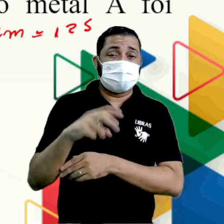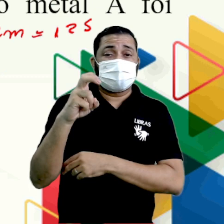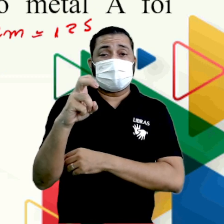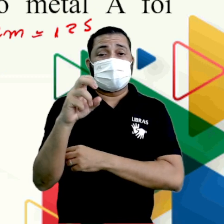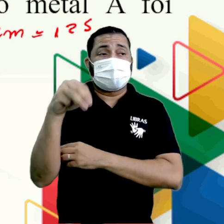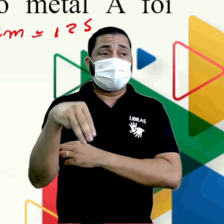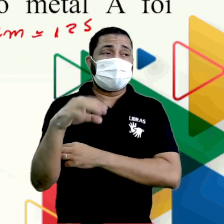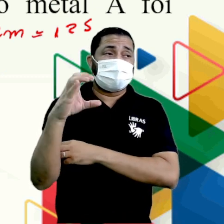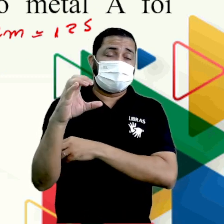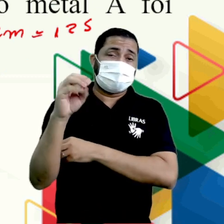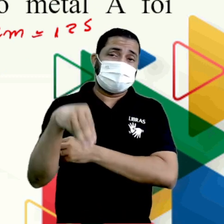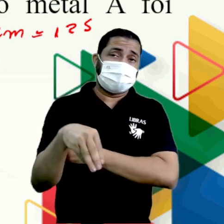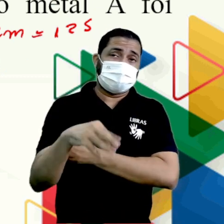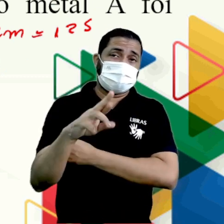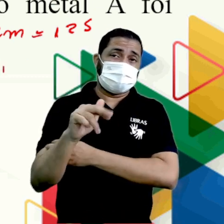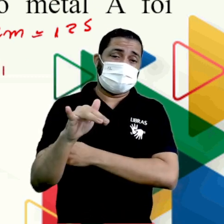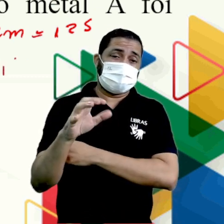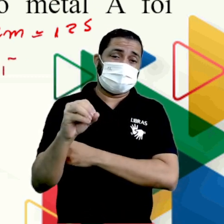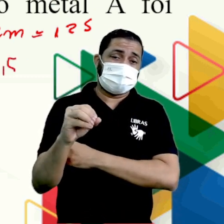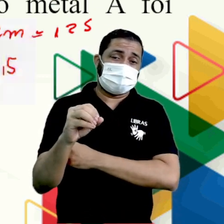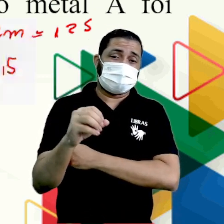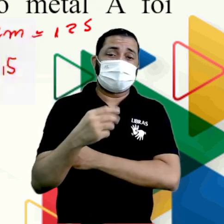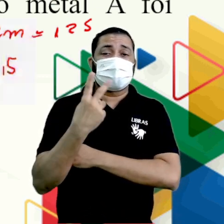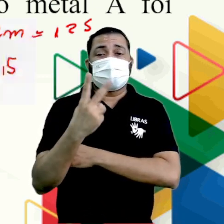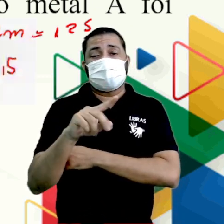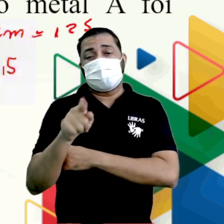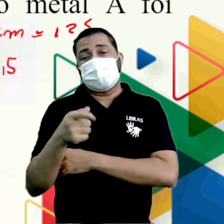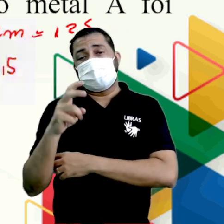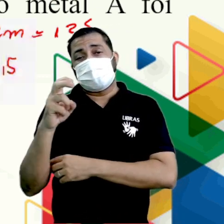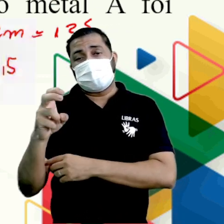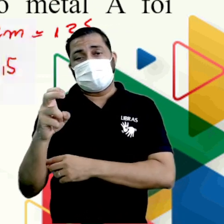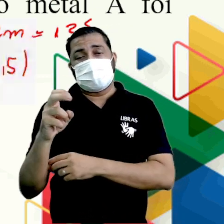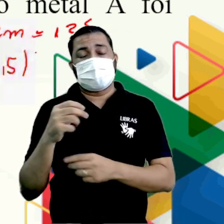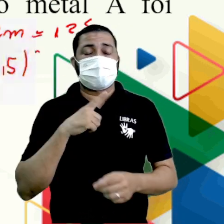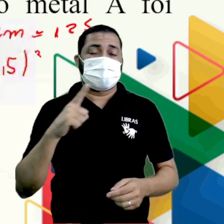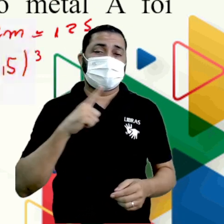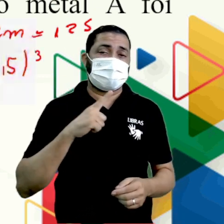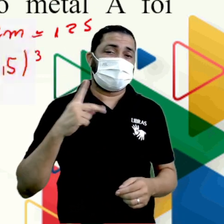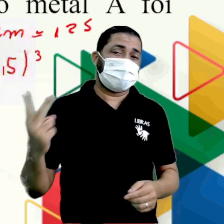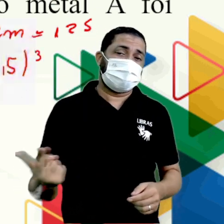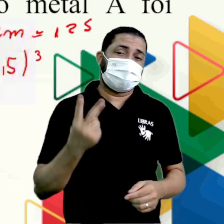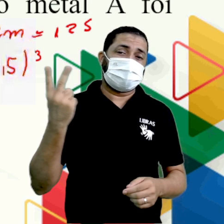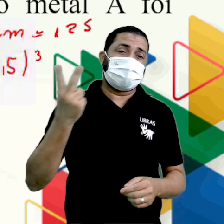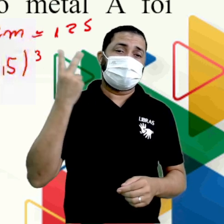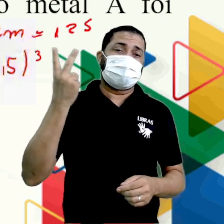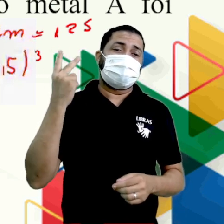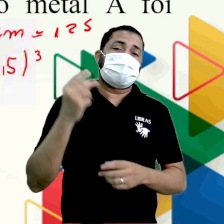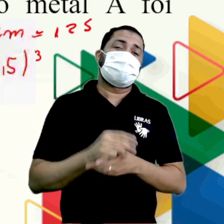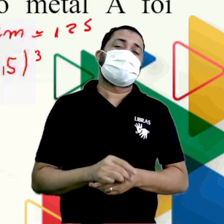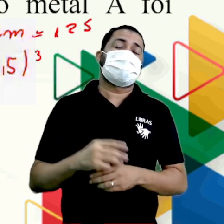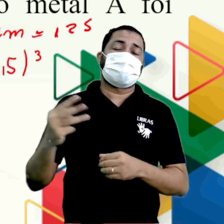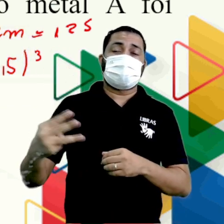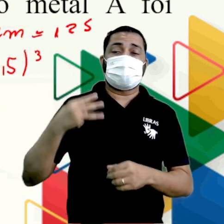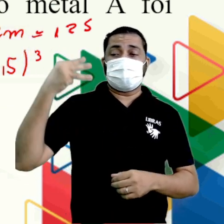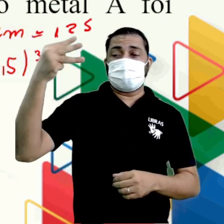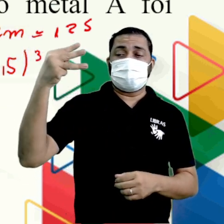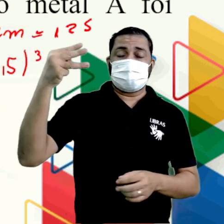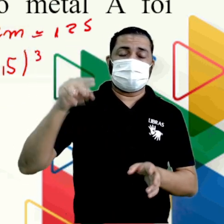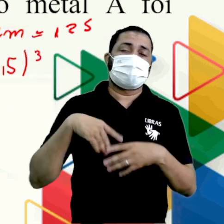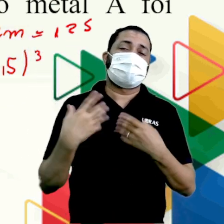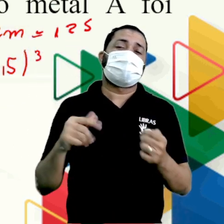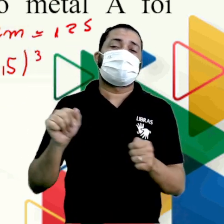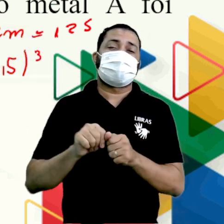centímetros, o raio é, na verdade, 2,5. Então, eu vou ter esse valor ao cubo, né? Então, o que